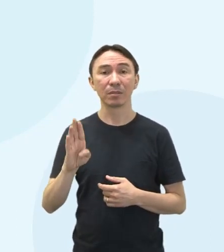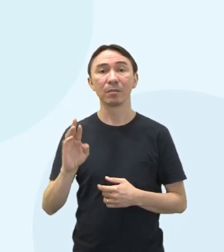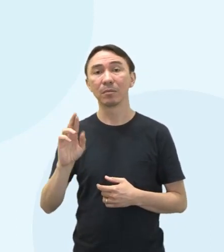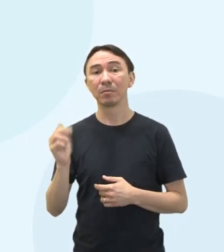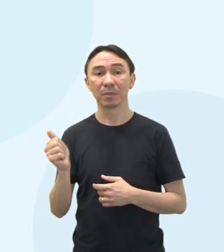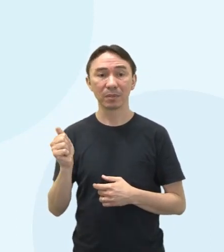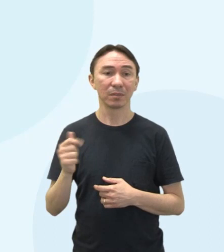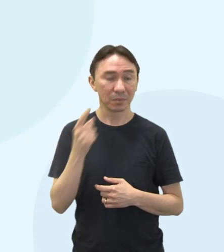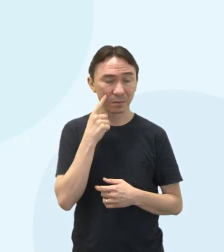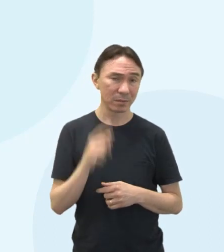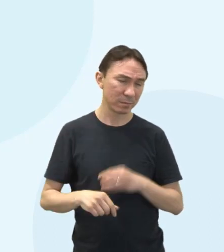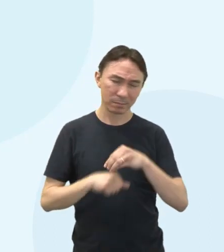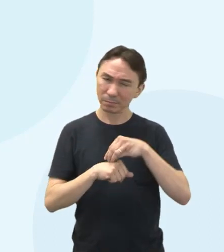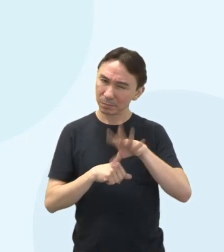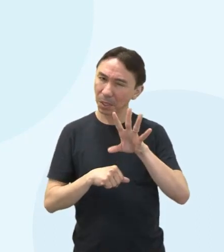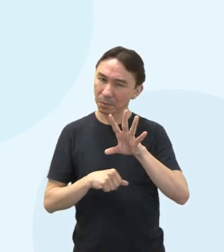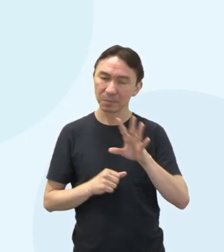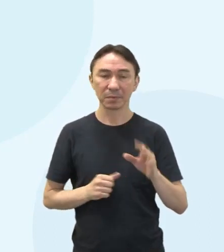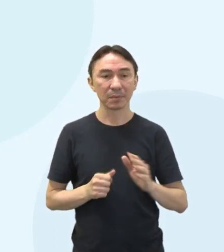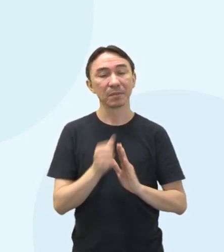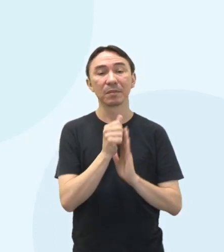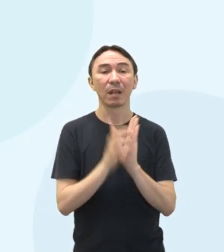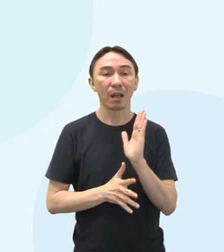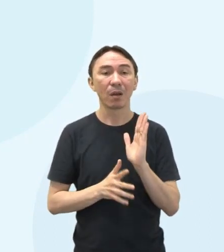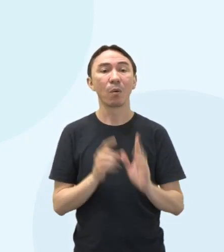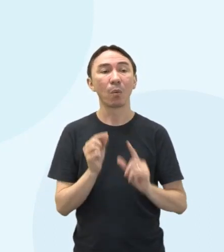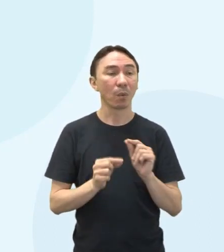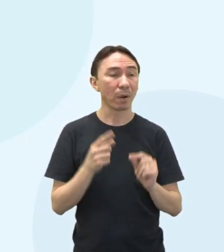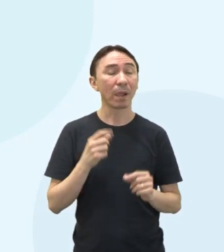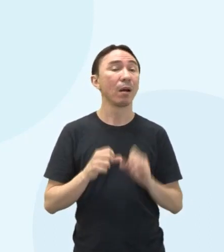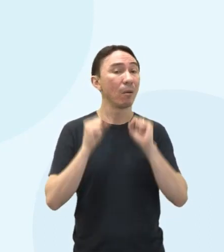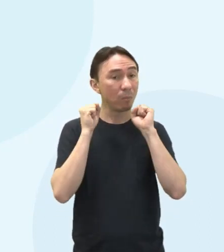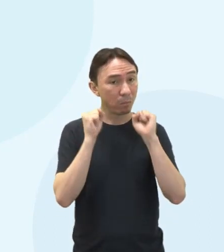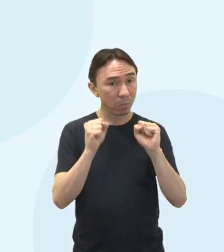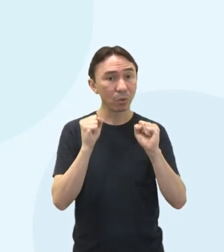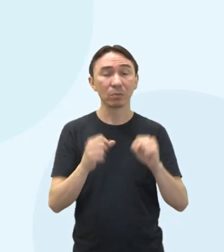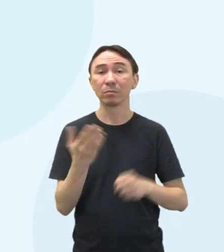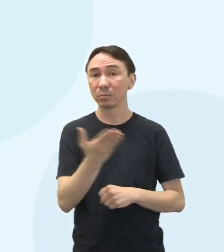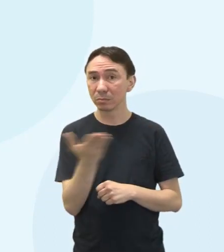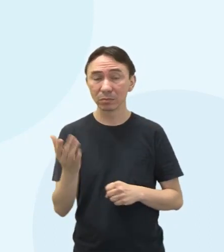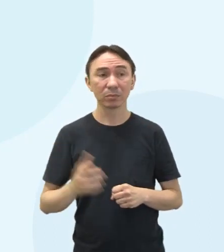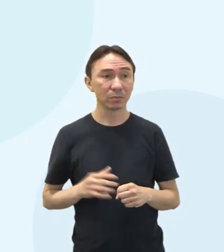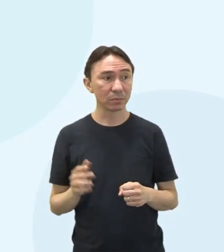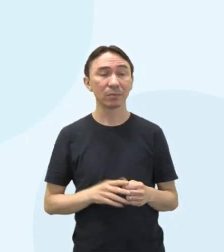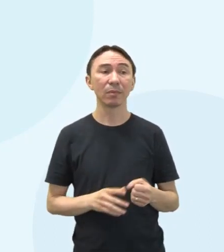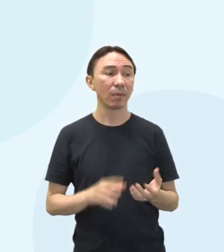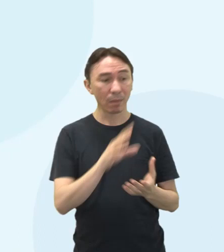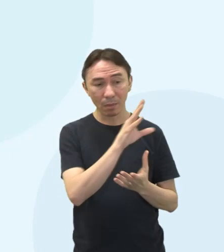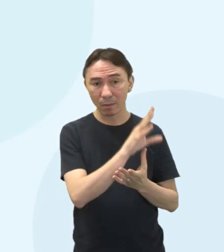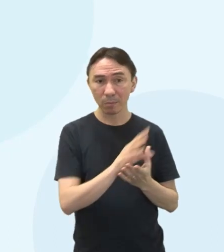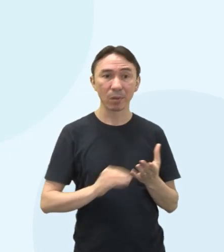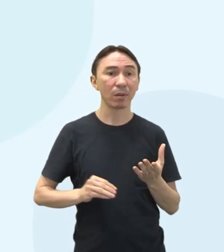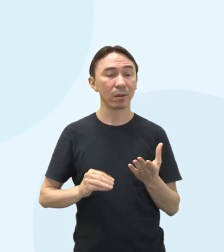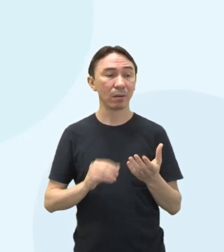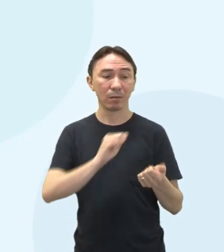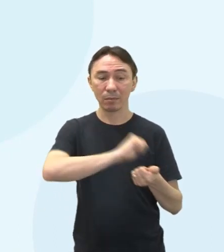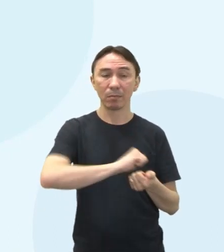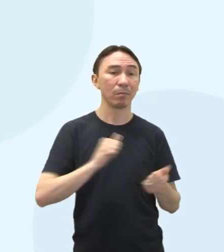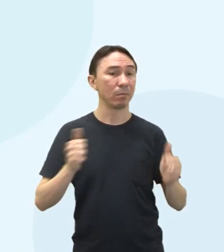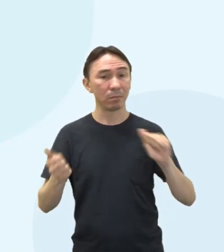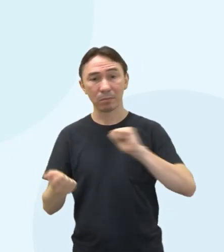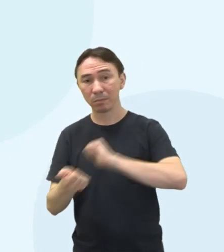sugestão de atividade é que podem ser reproduzidos em níveis diferentes sempre O que